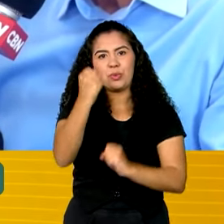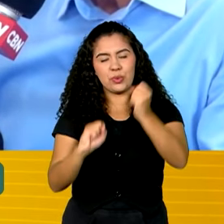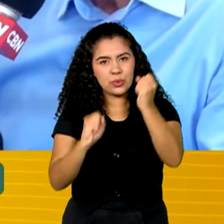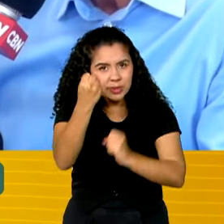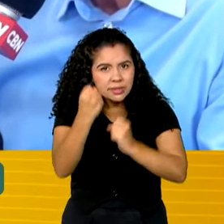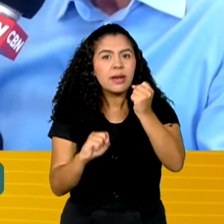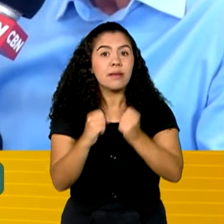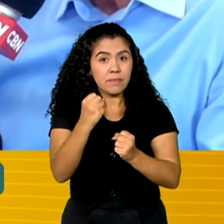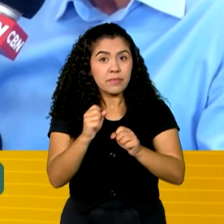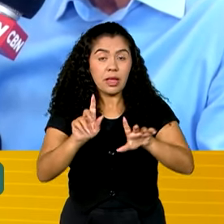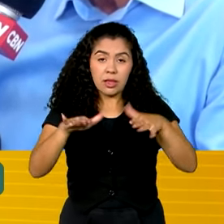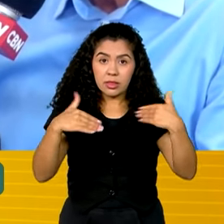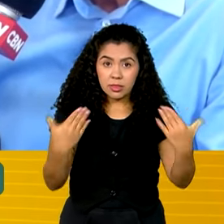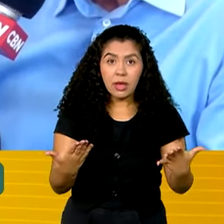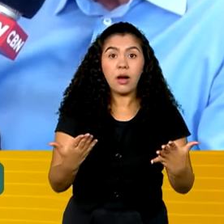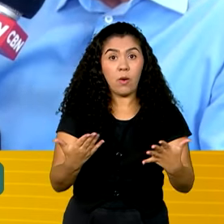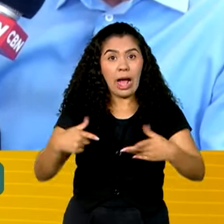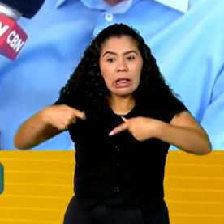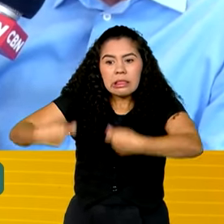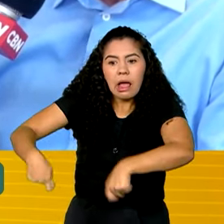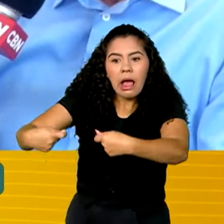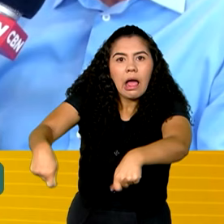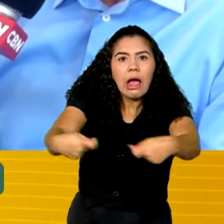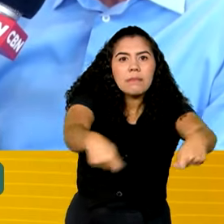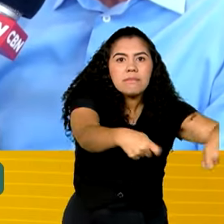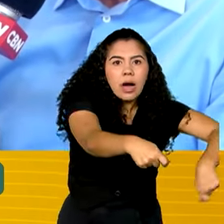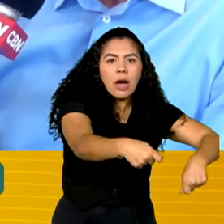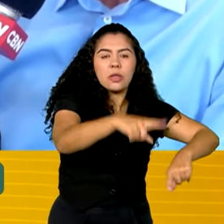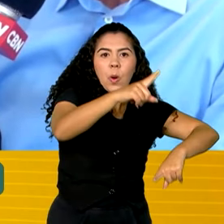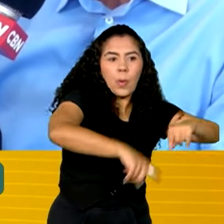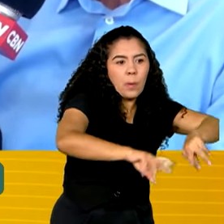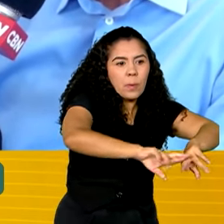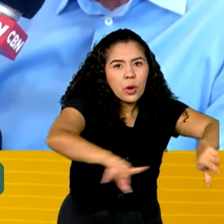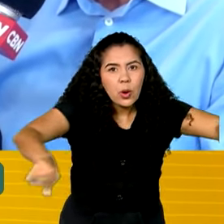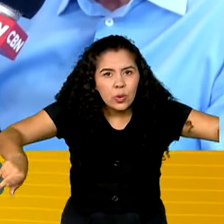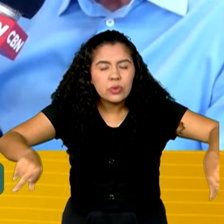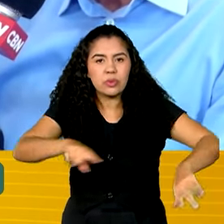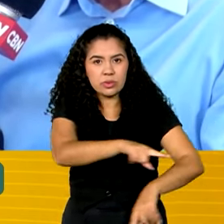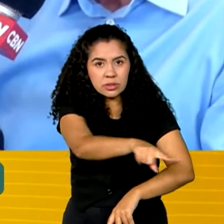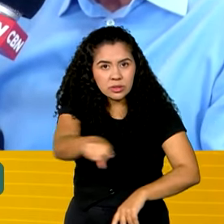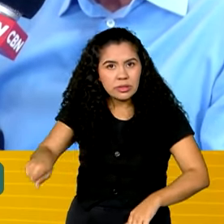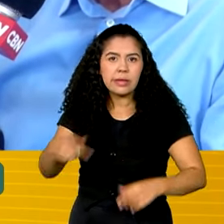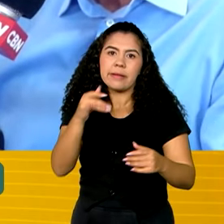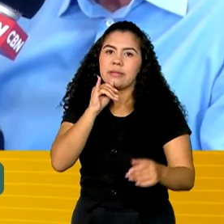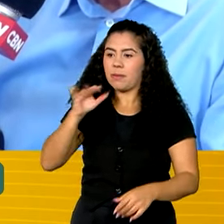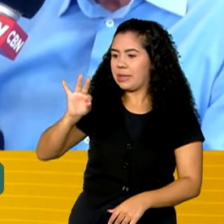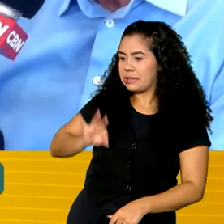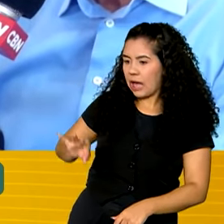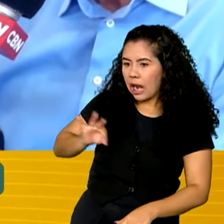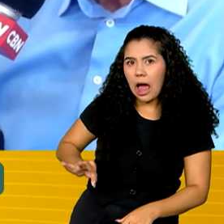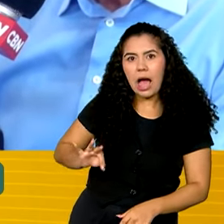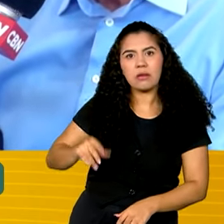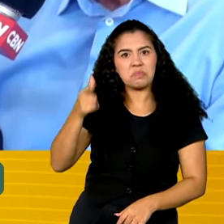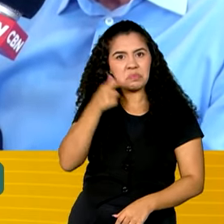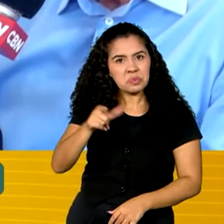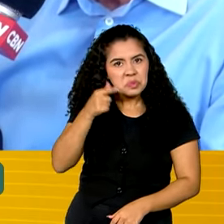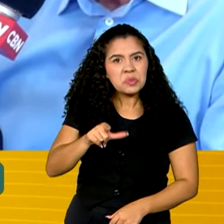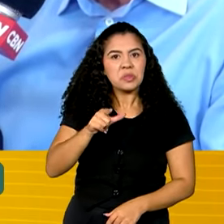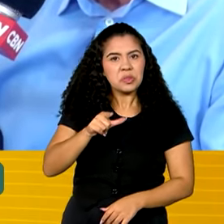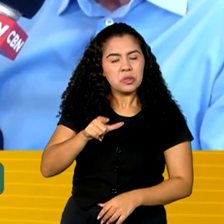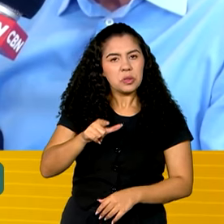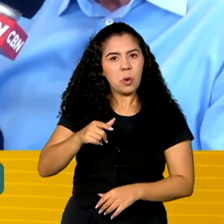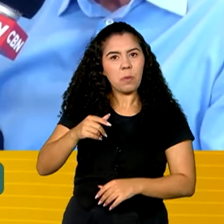investimento. Então, a oferta, a demanda por produtos, que ela vem de forma, por conta do salário aquecido, ela